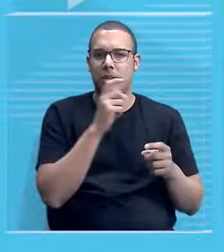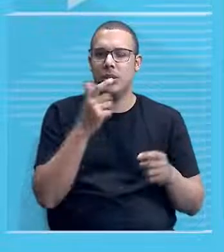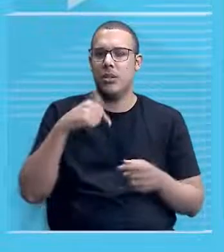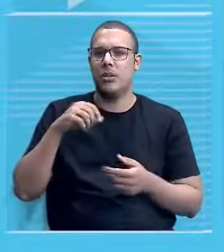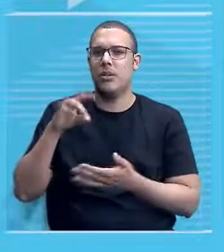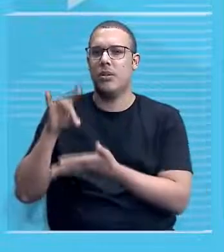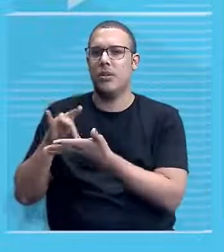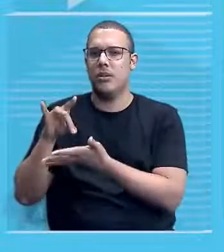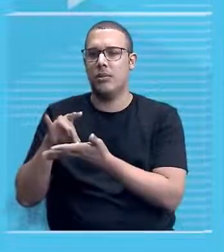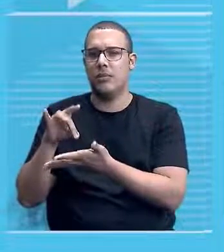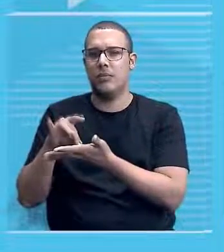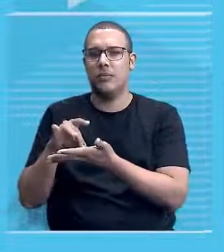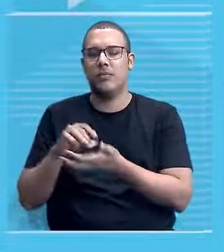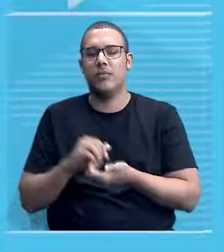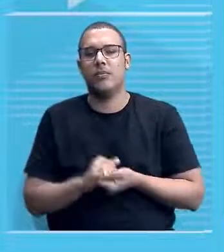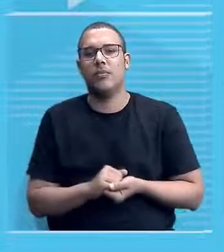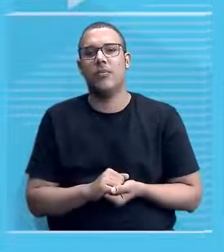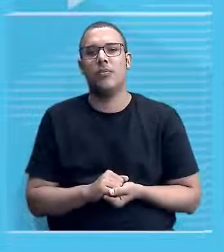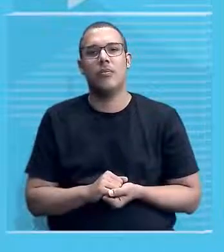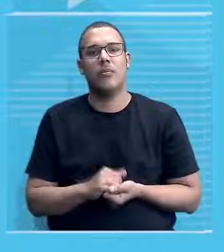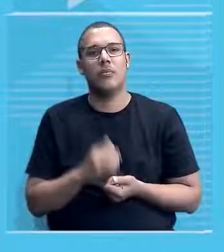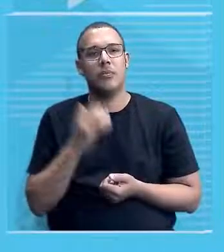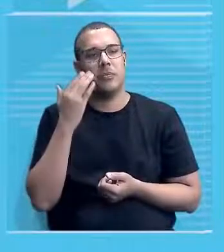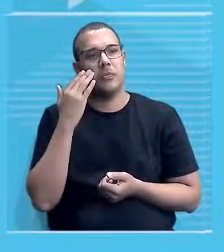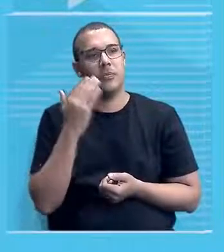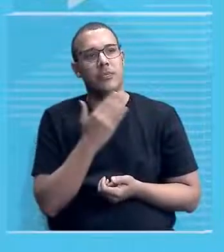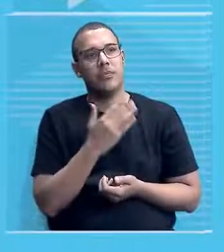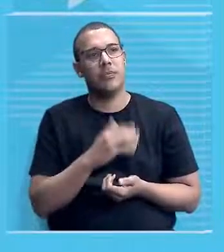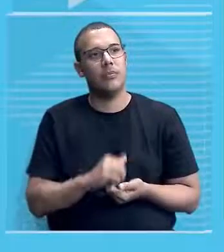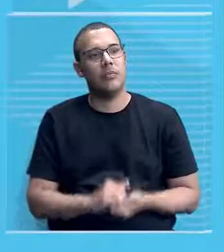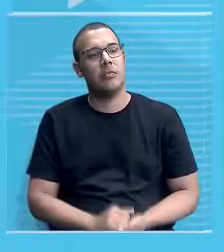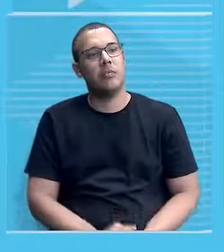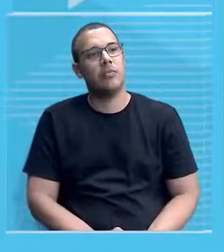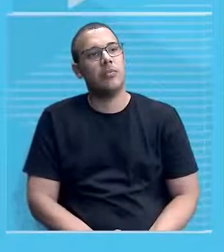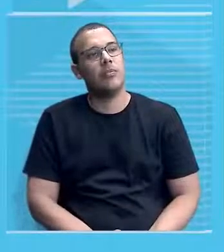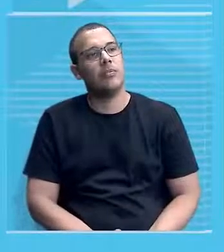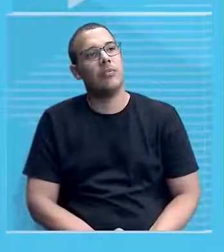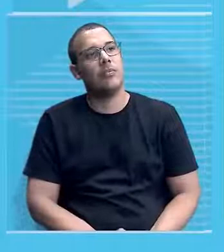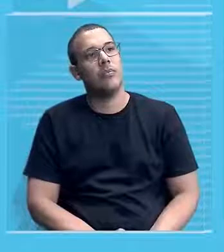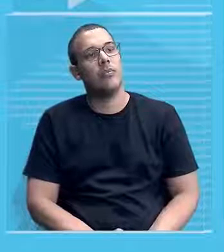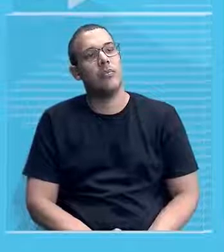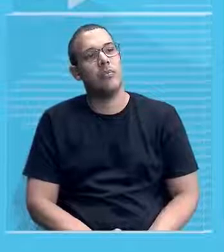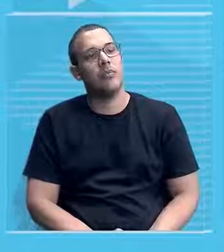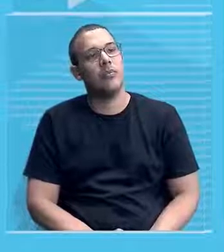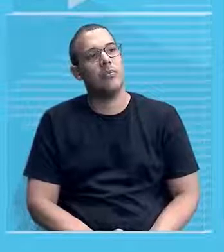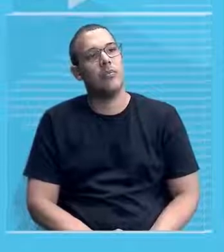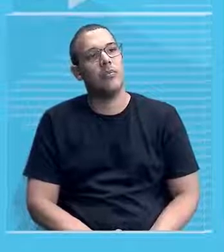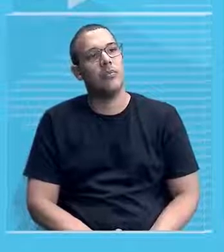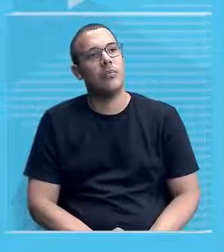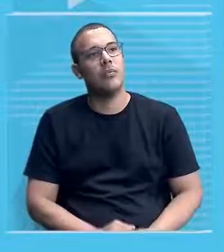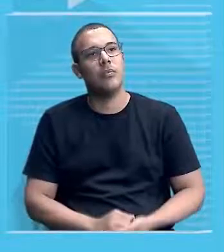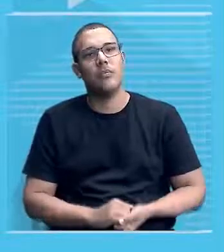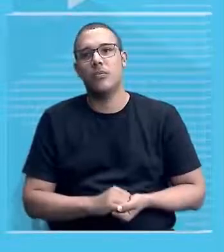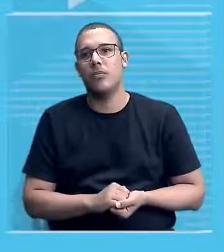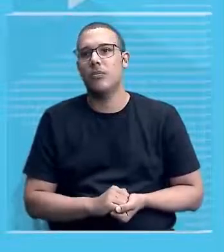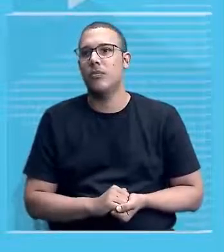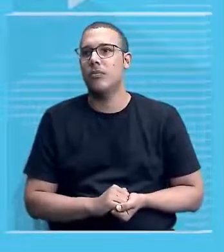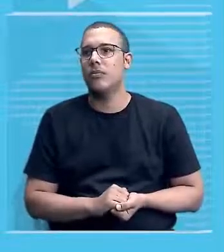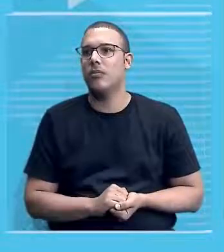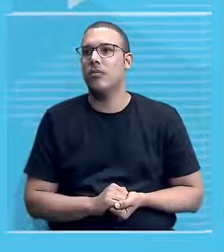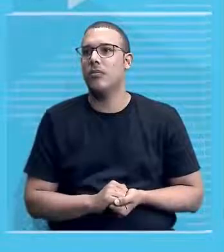não há fortuna que só sobe ou seja que vai sobrando né aqui quantos se observa é variedade